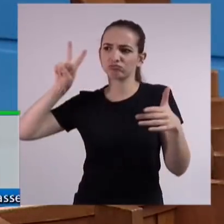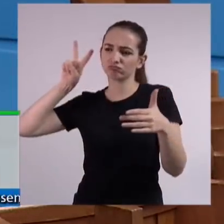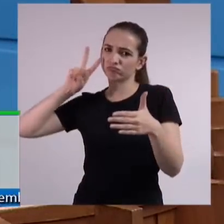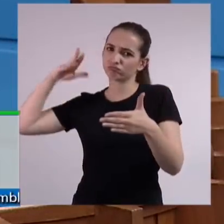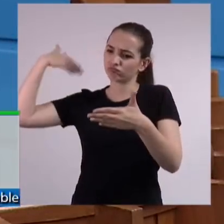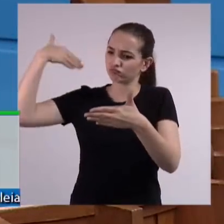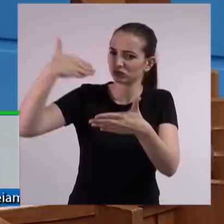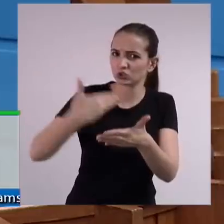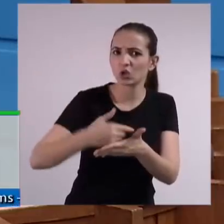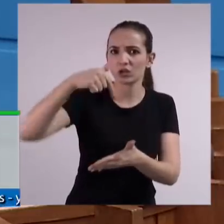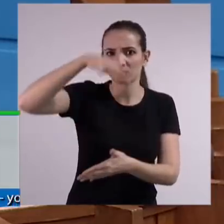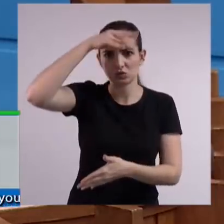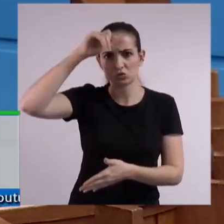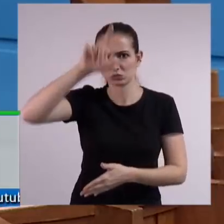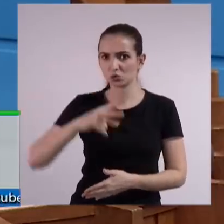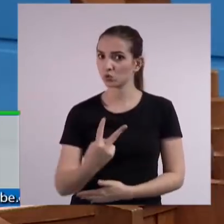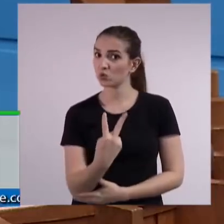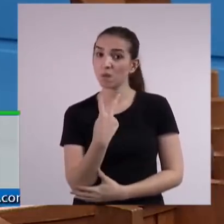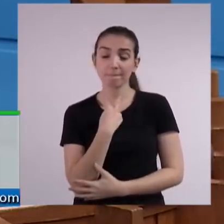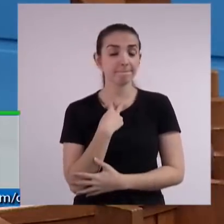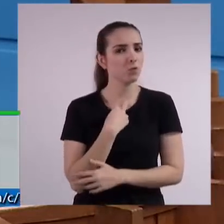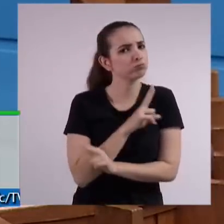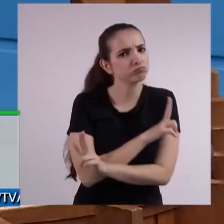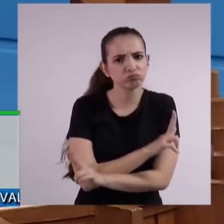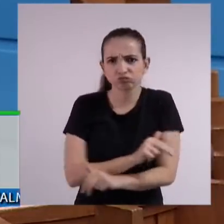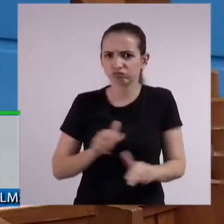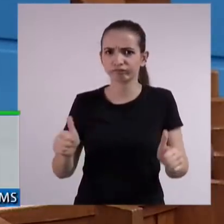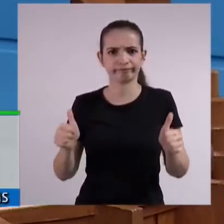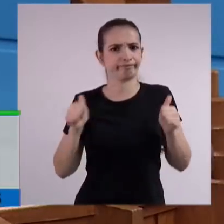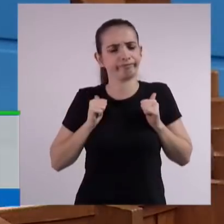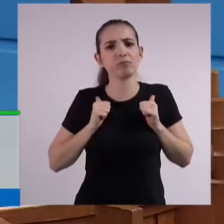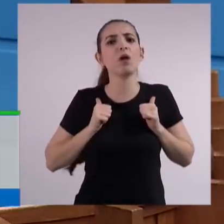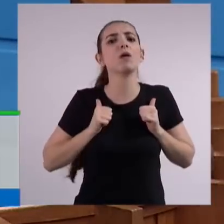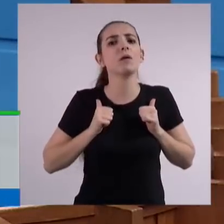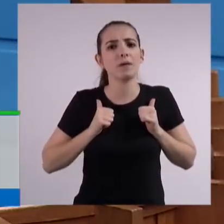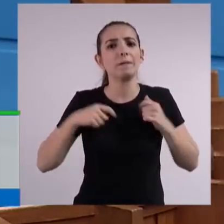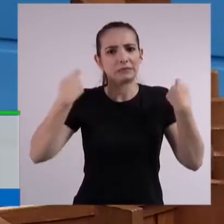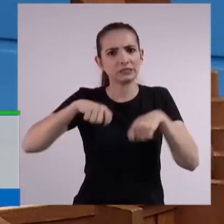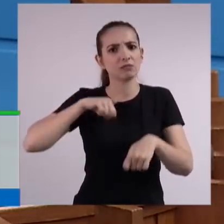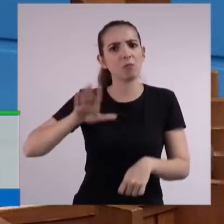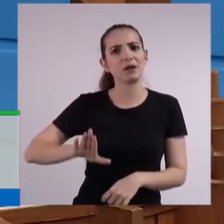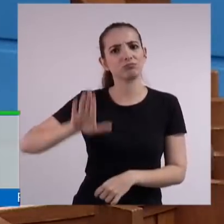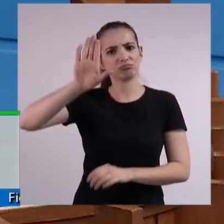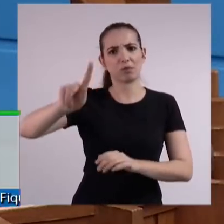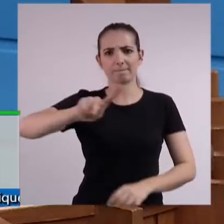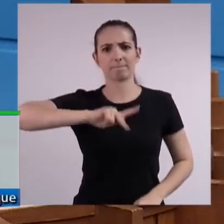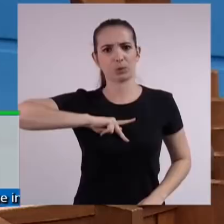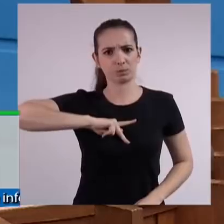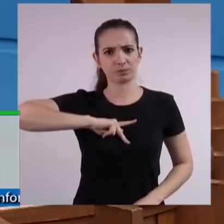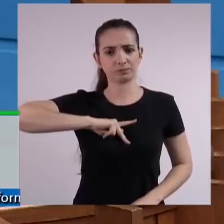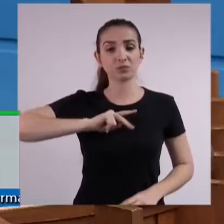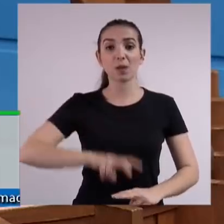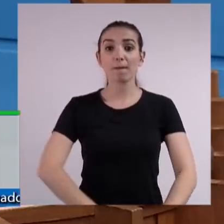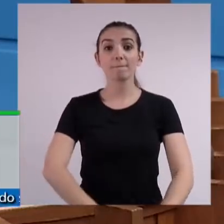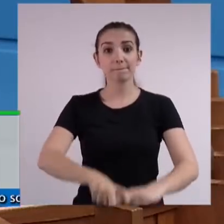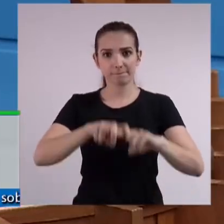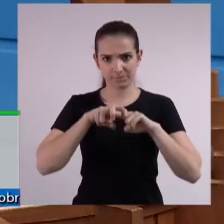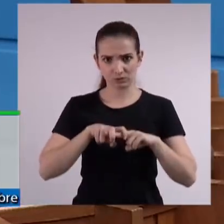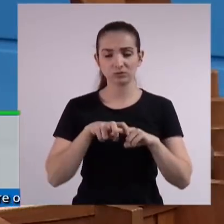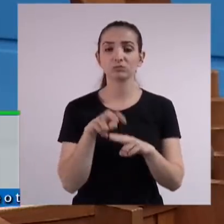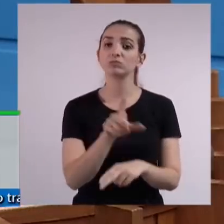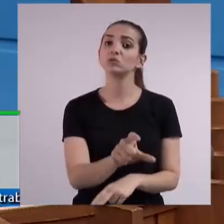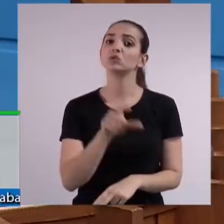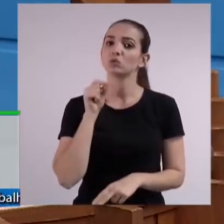Grosso do Sul, não poderia jamais deixar de ter uma candidatura própria. E essa